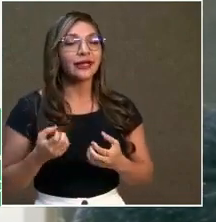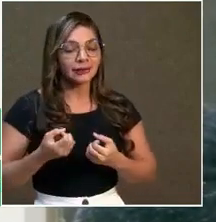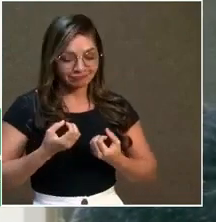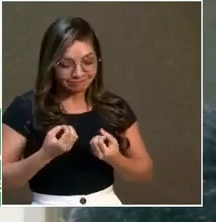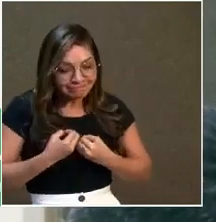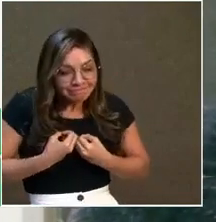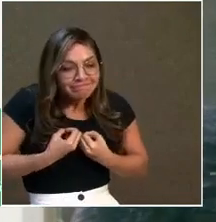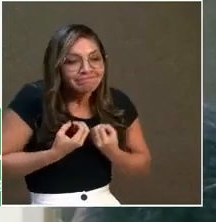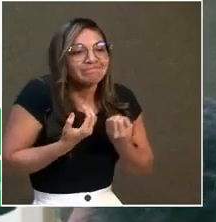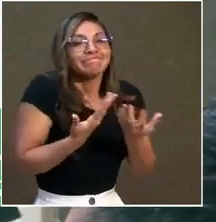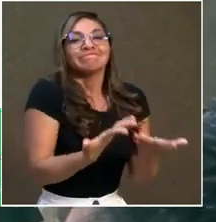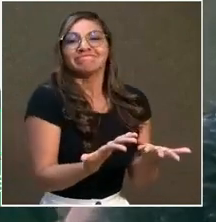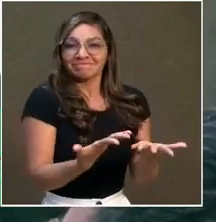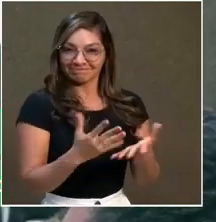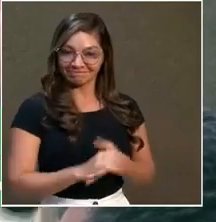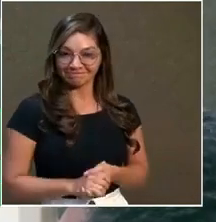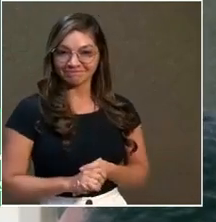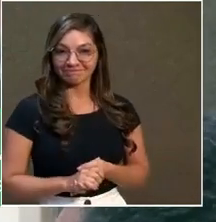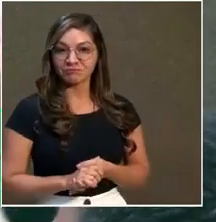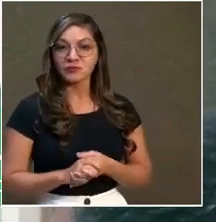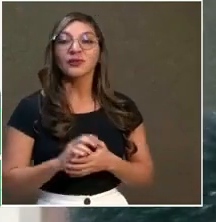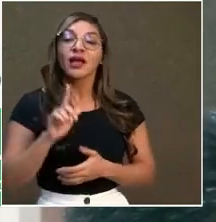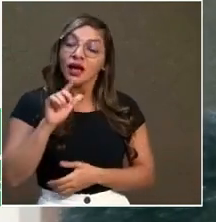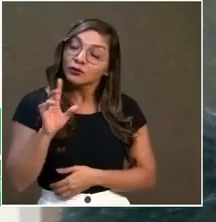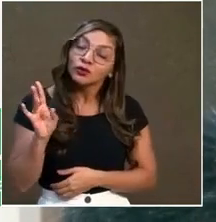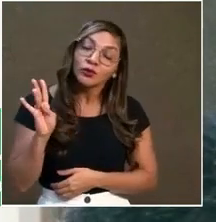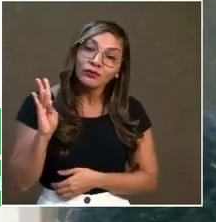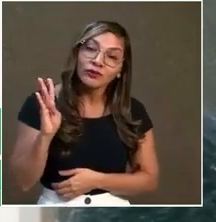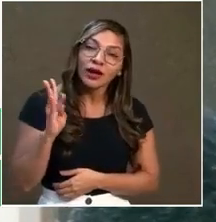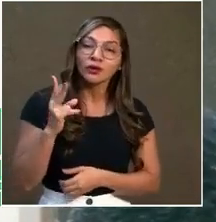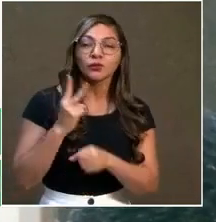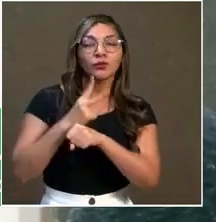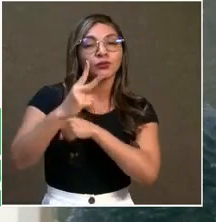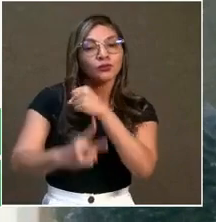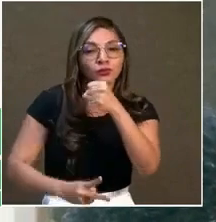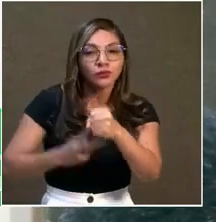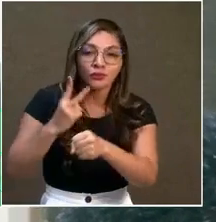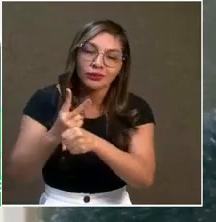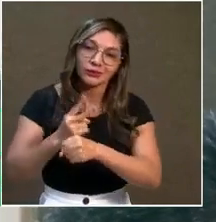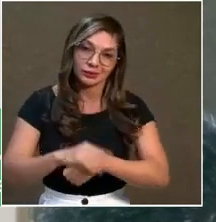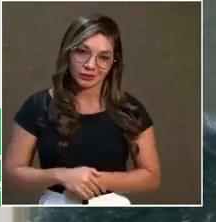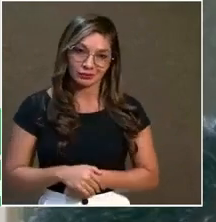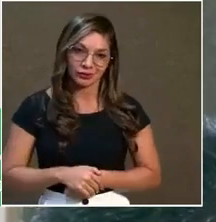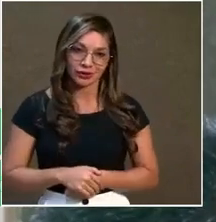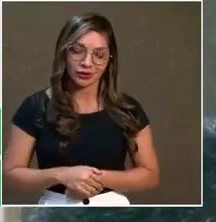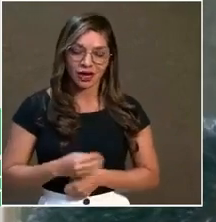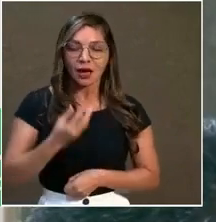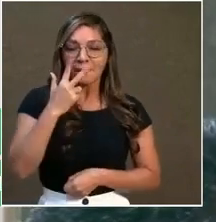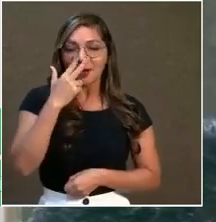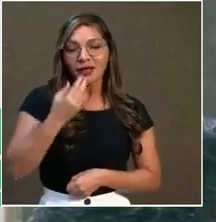entregou novamente. Relacionamento, era um noivado, mais de 2 anos. Ele se doou.